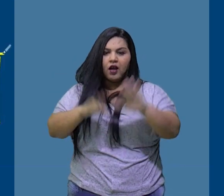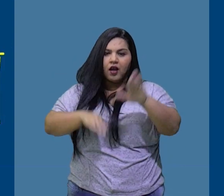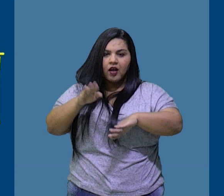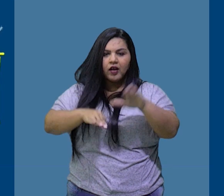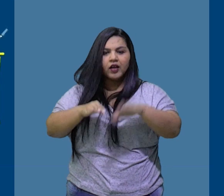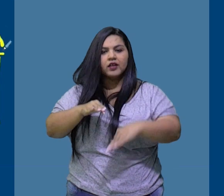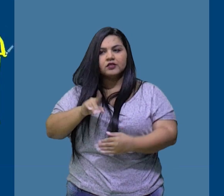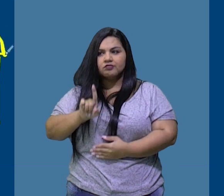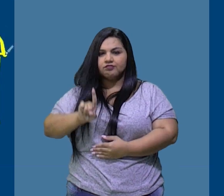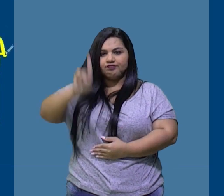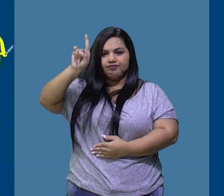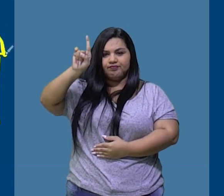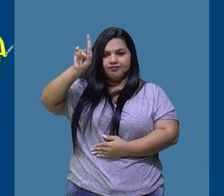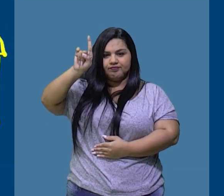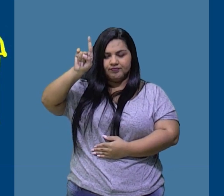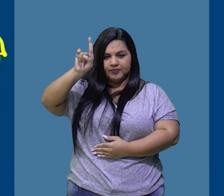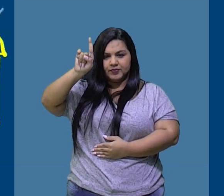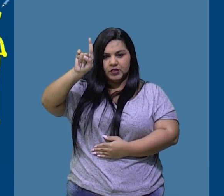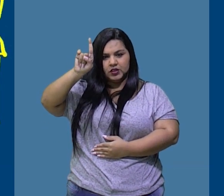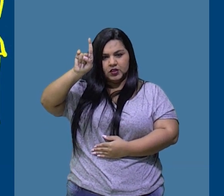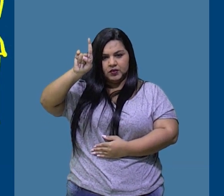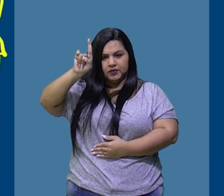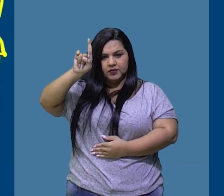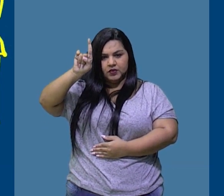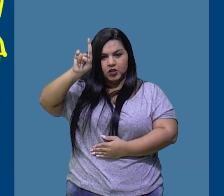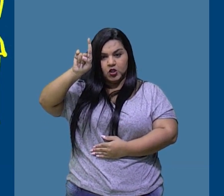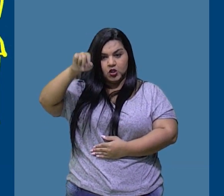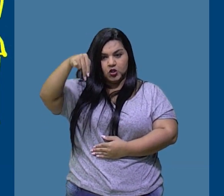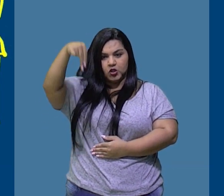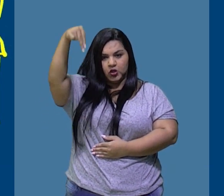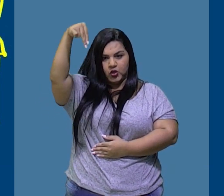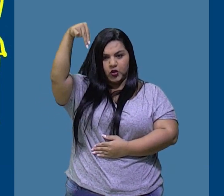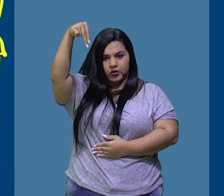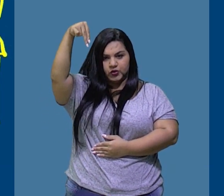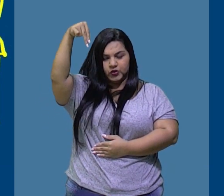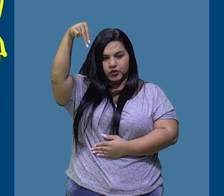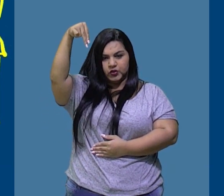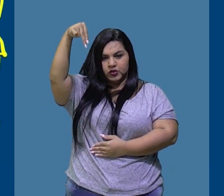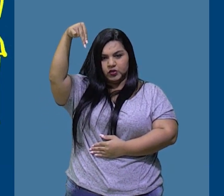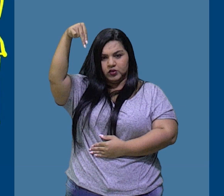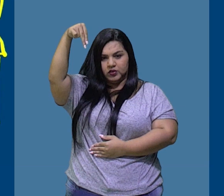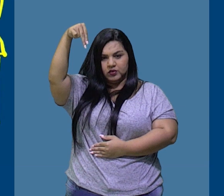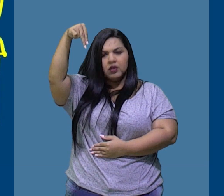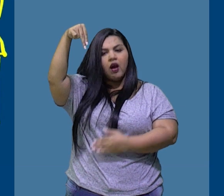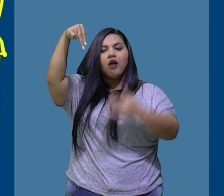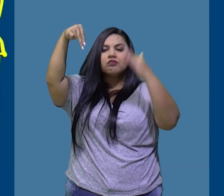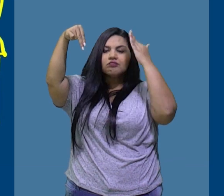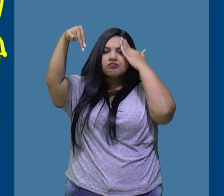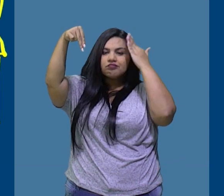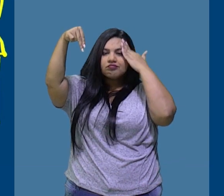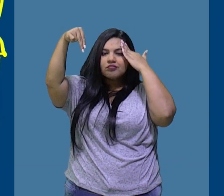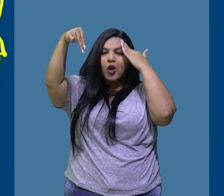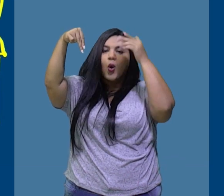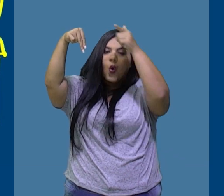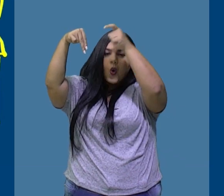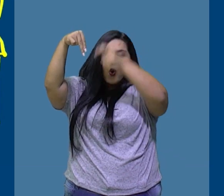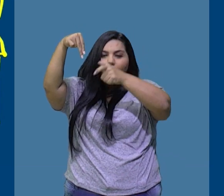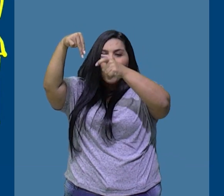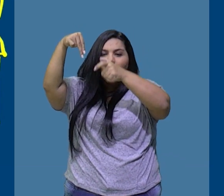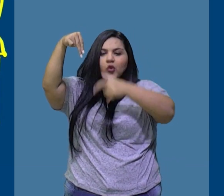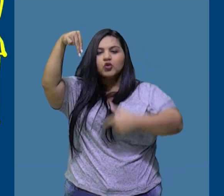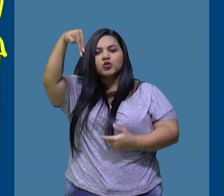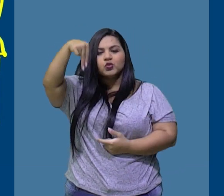olha. Setinha apontada para cima e vem aqui o N. Então, eu já sei aí onde é que fica o